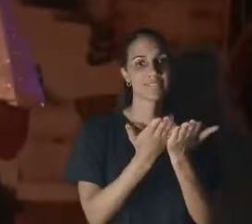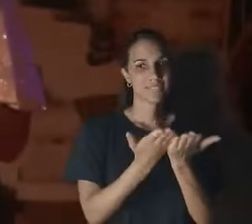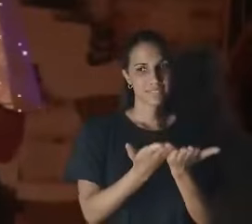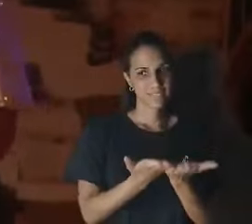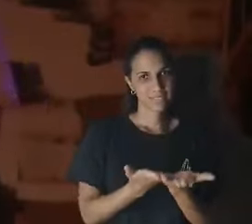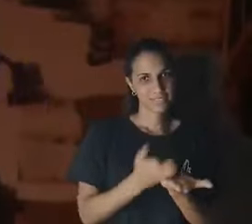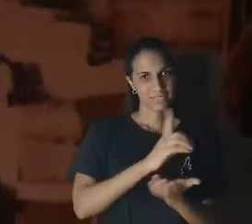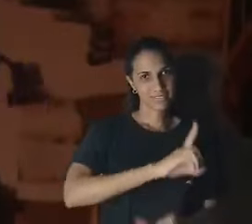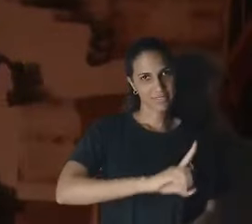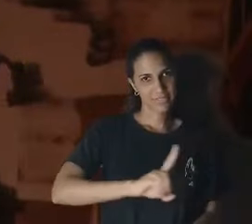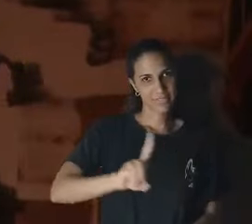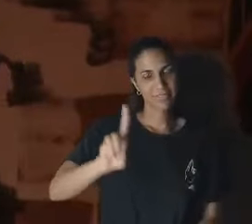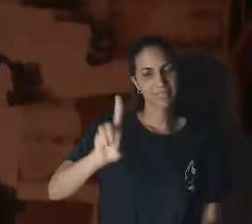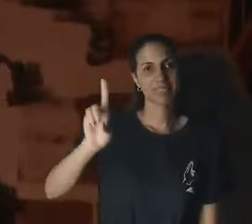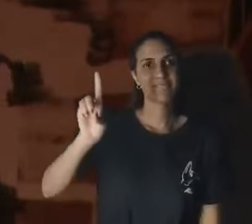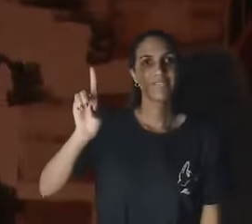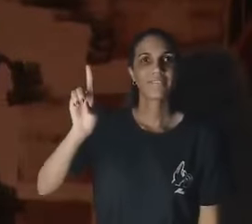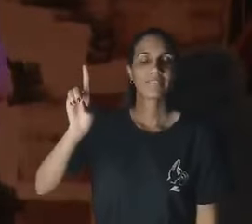Evangelho.